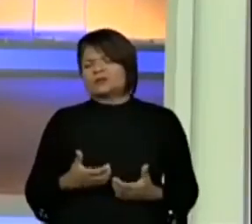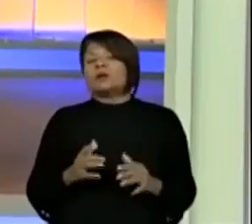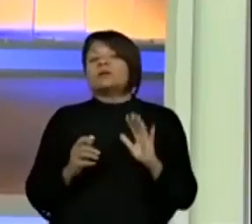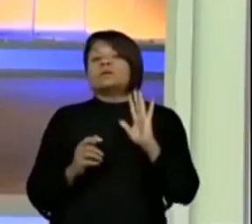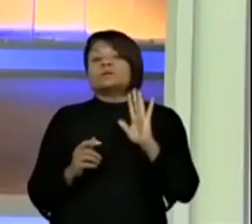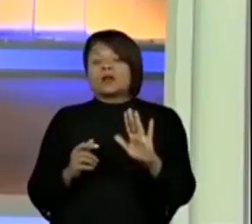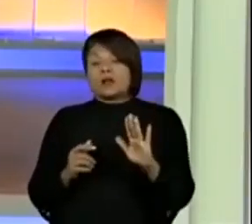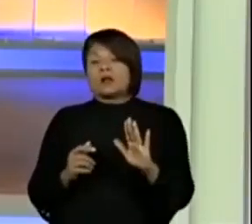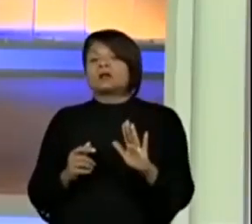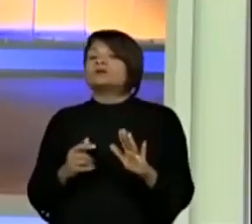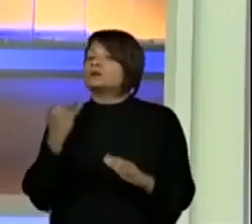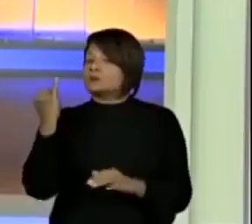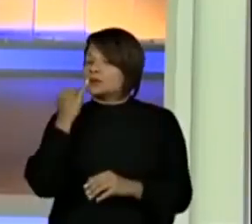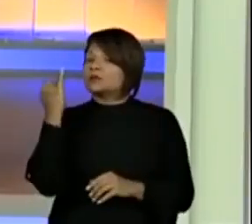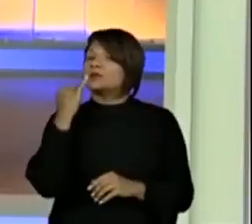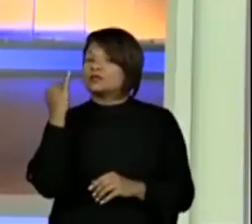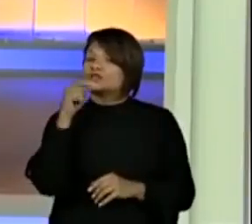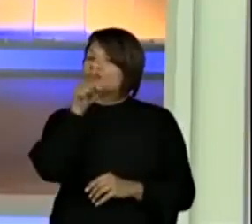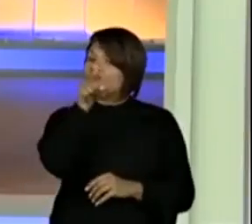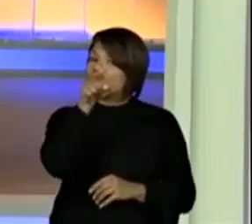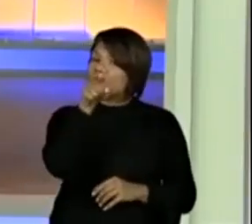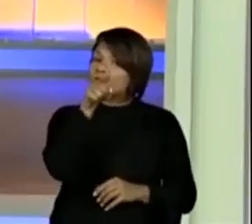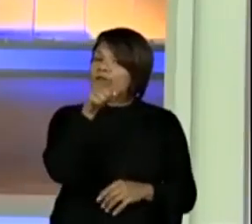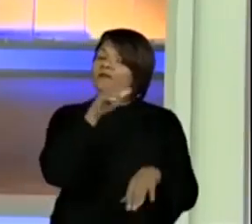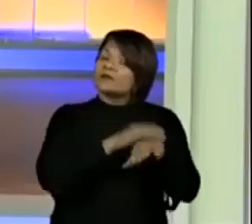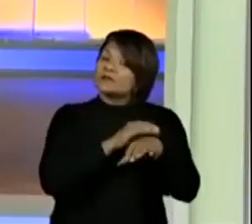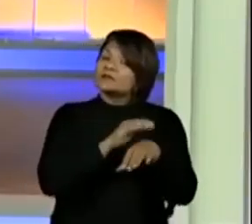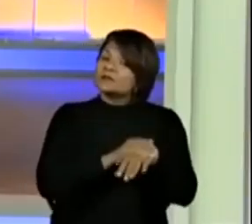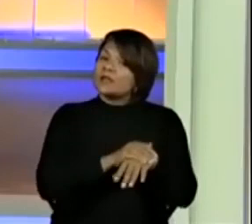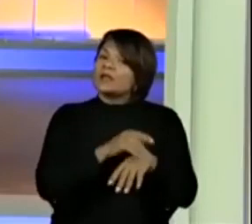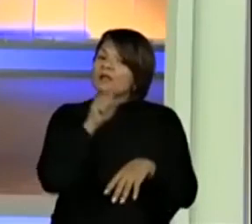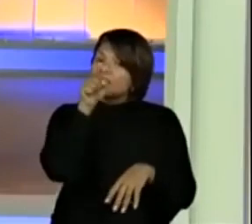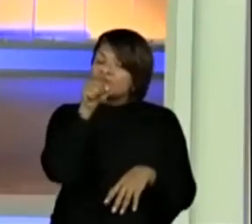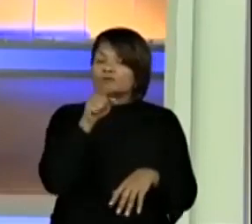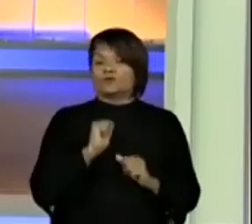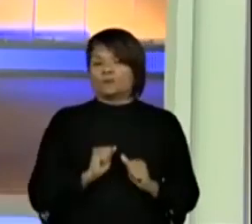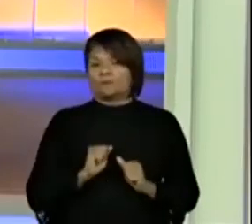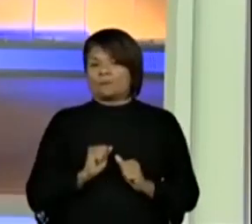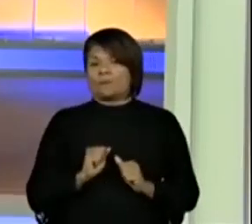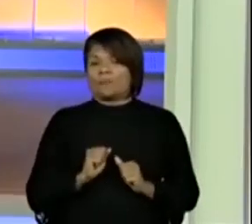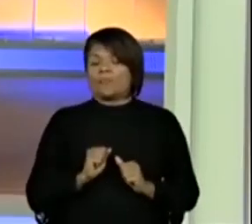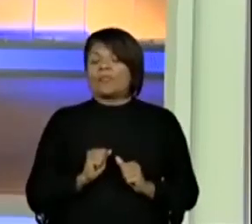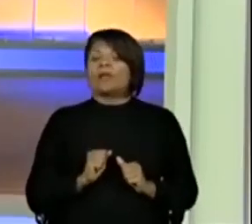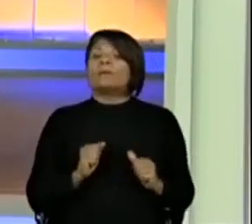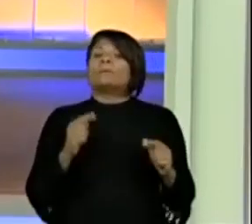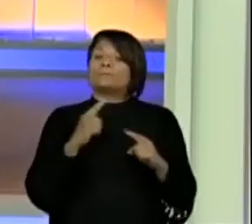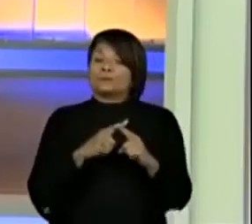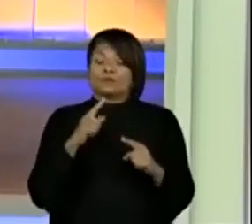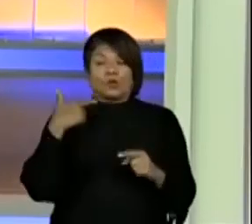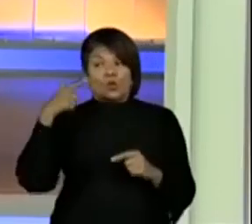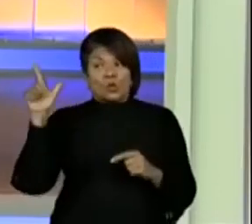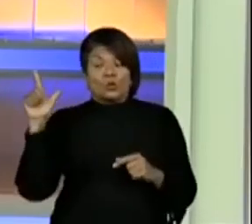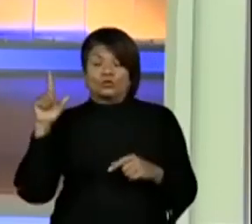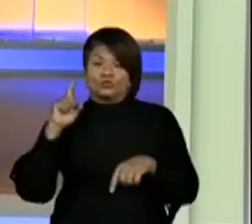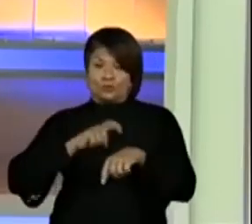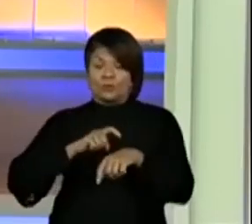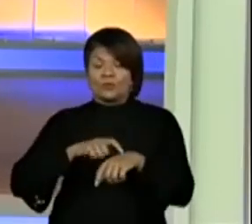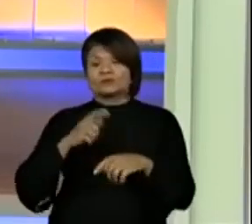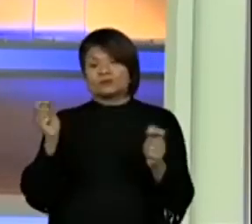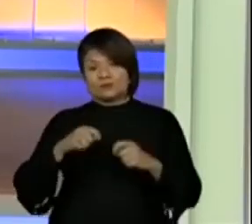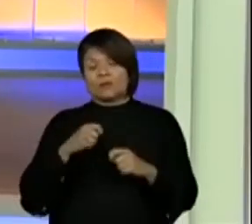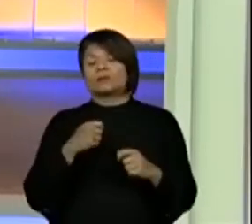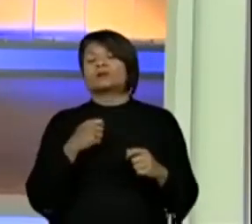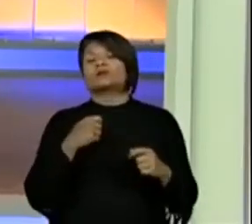mas é importante você fazer esse movimento, e a gente pode, inclusive, em outros momentos, discutir sobre isso, criar